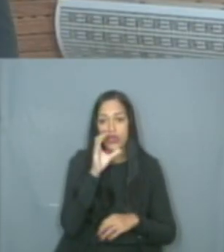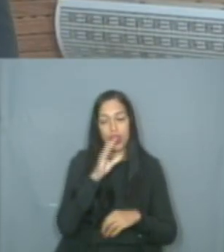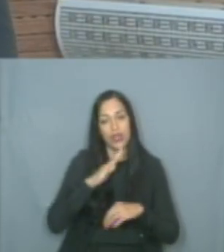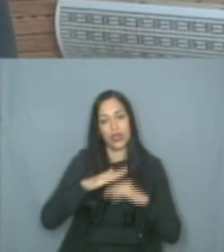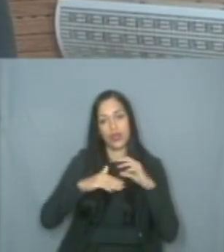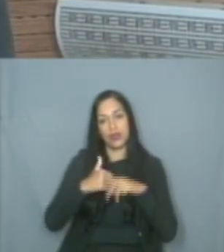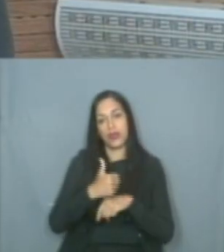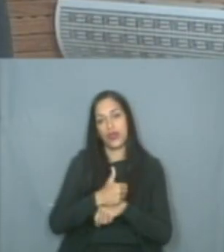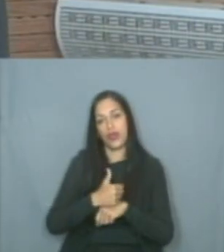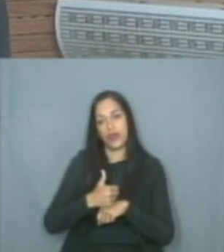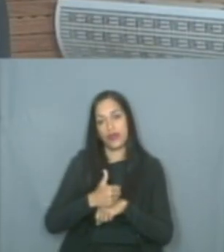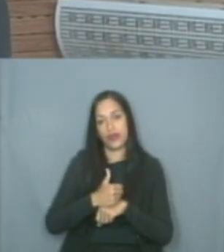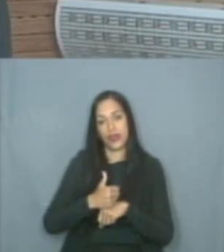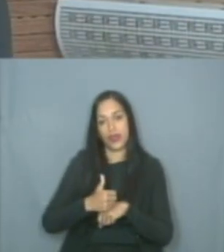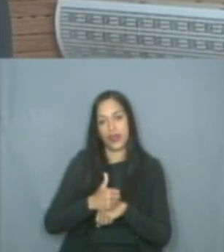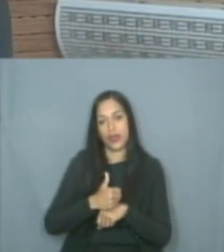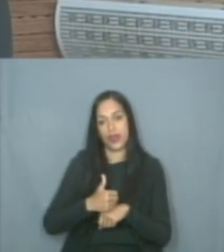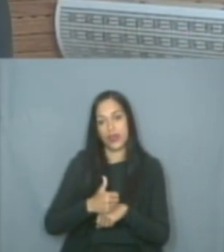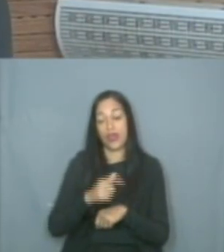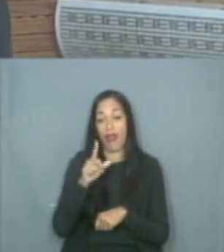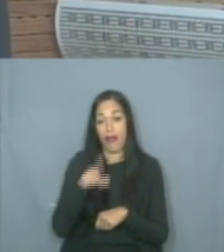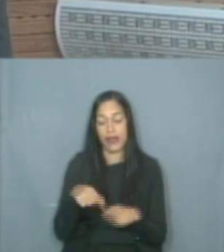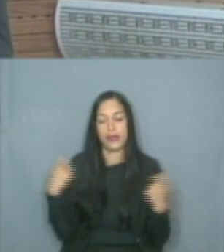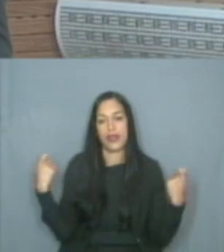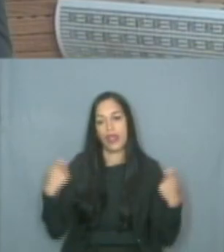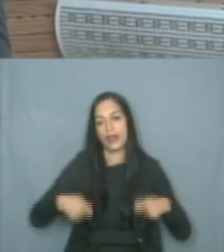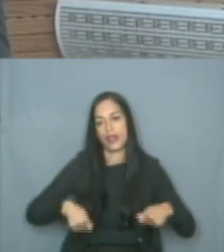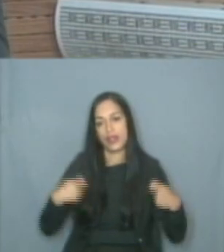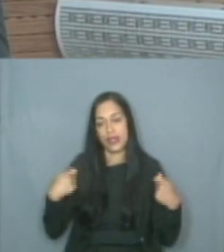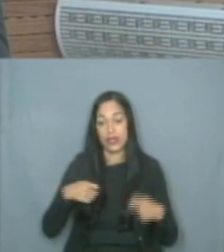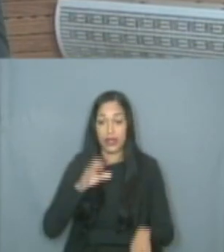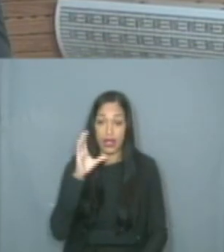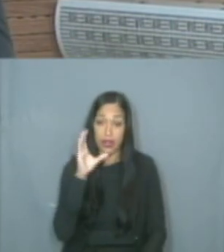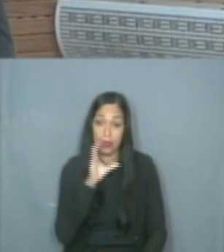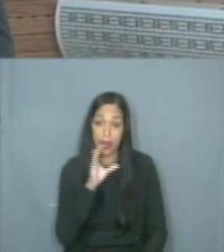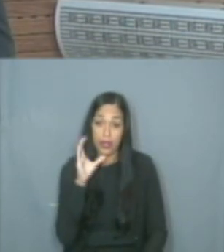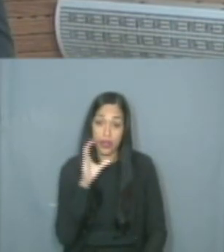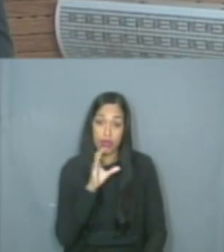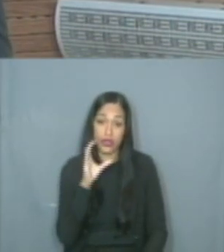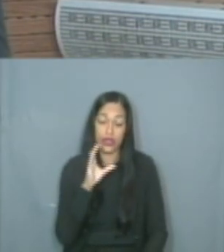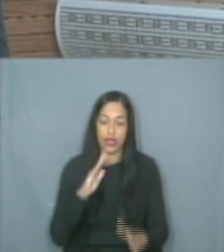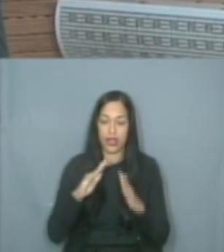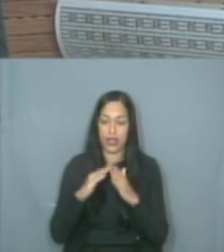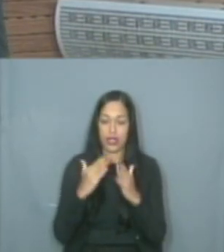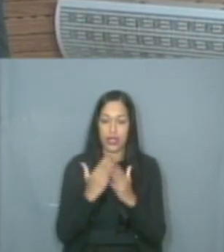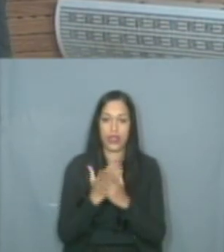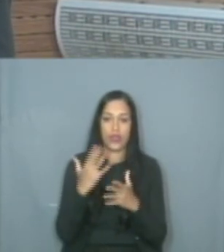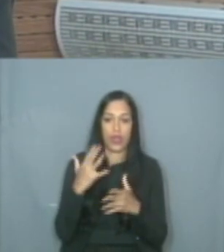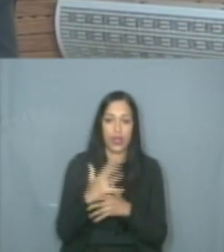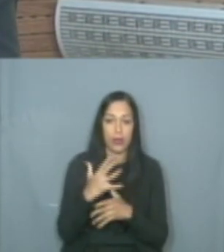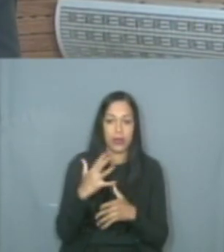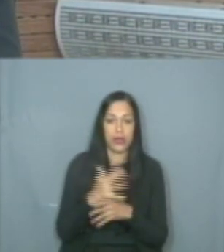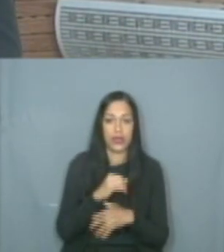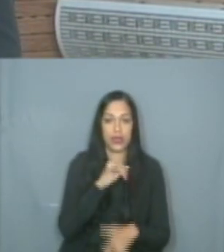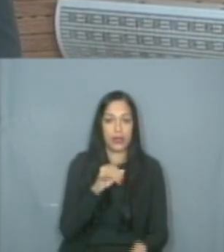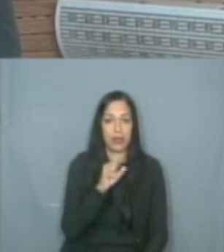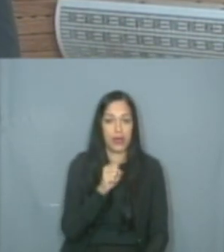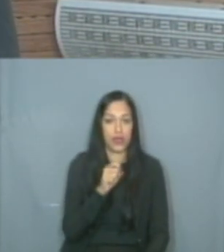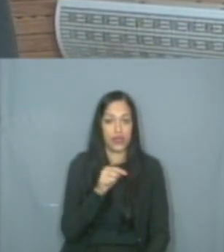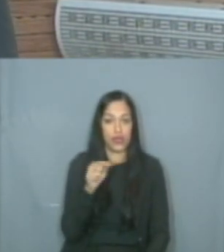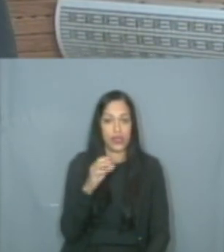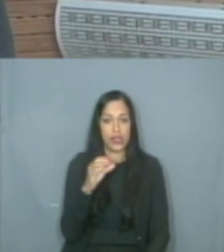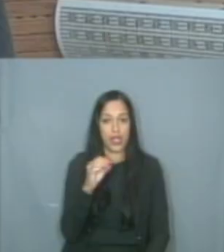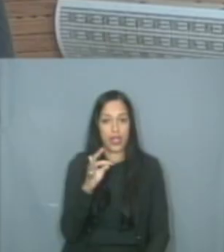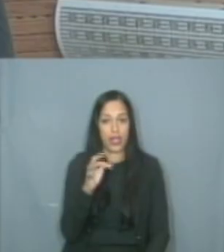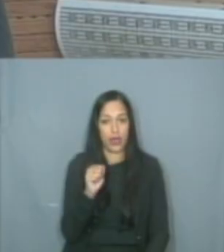profissionais. E essa é a demanda mais urgente, vamos assim dizer, da Escola Municipal José da Costa Porto, para que